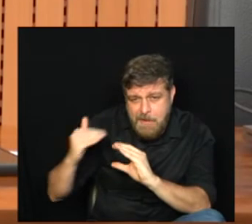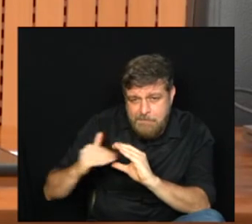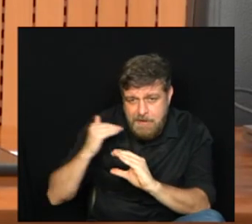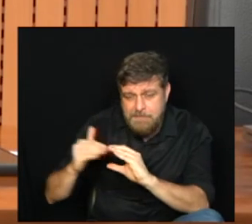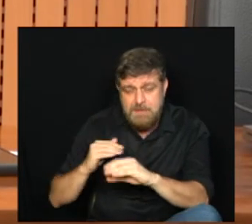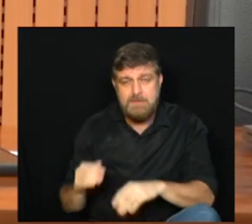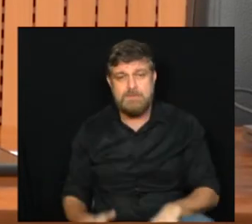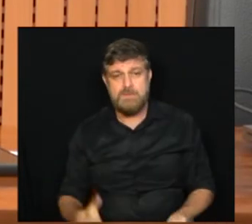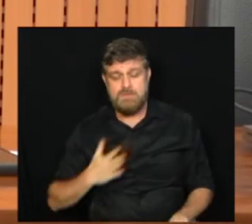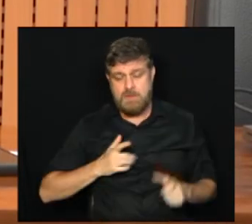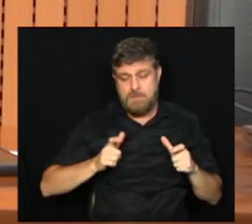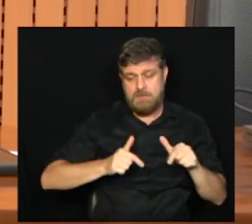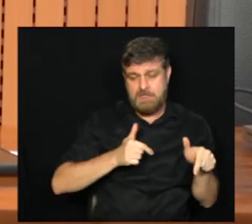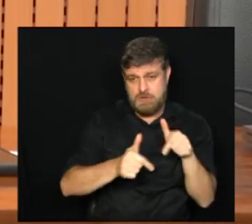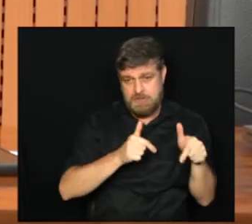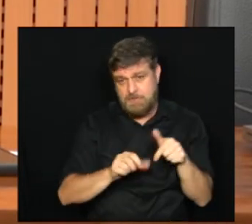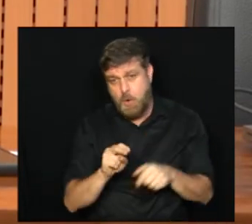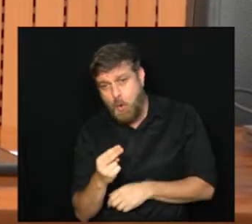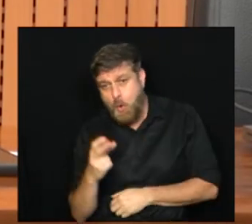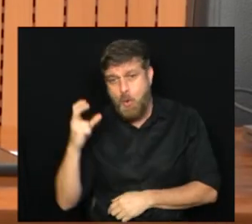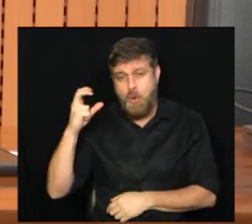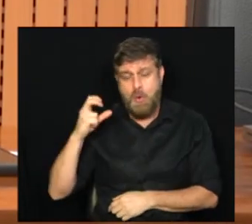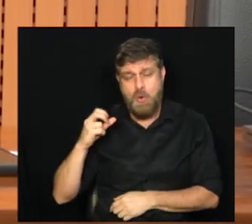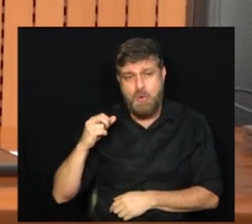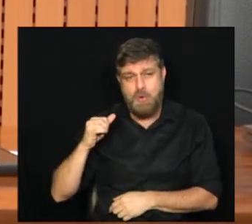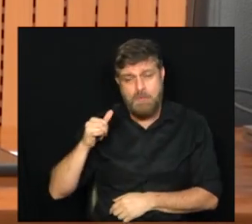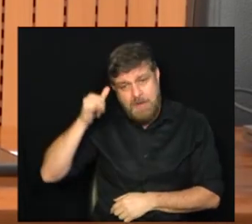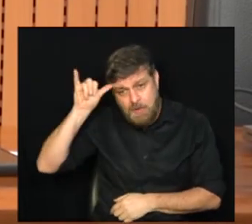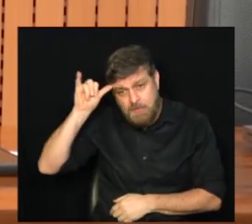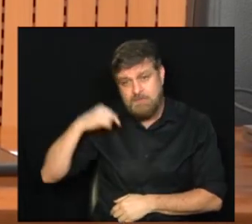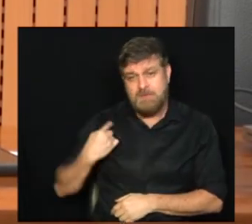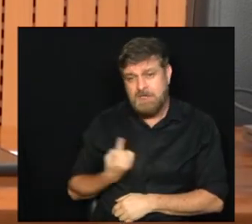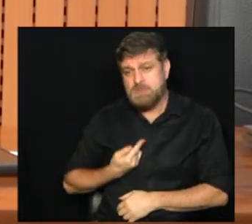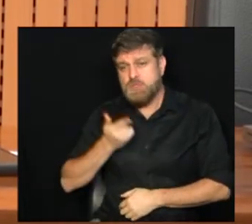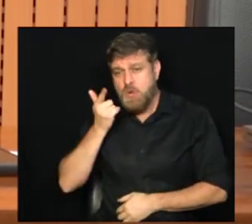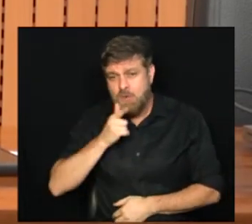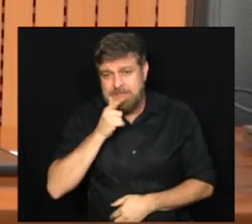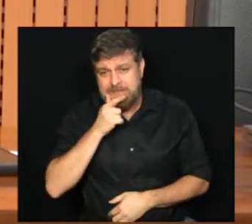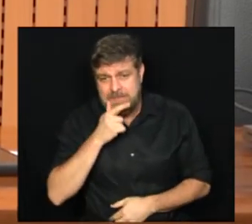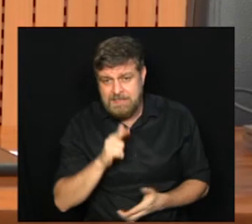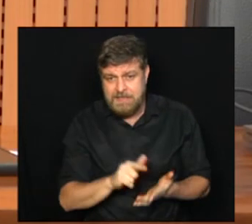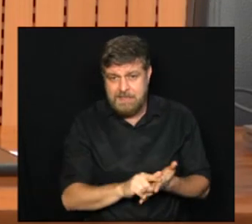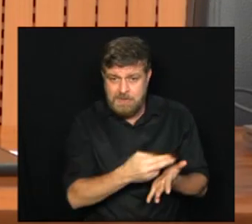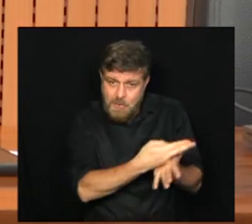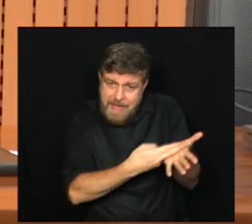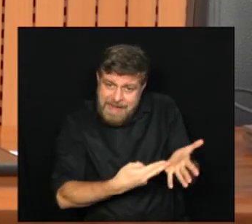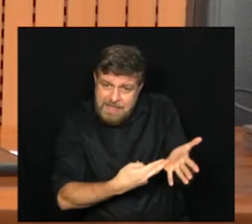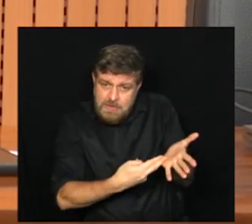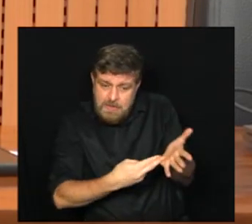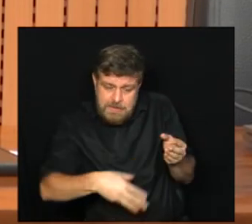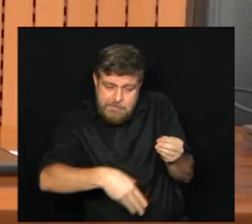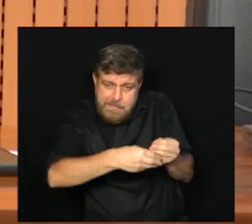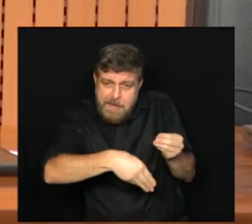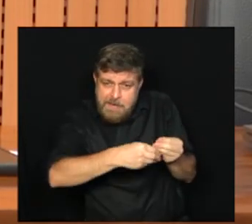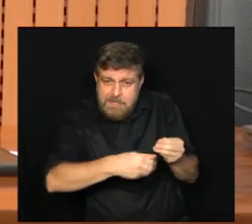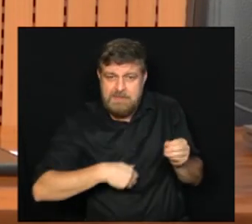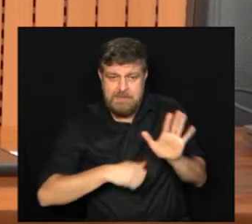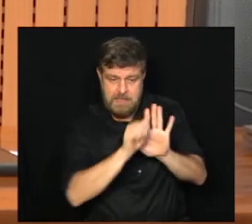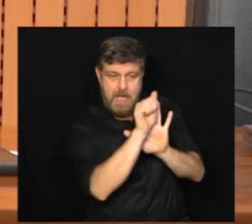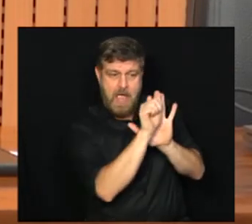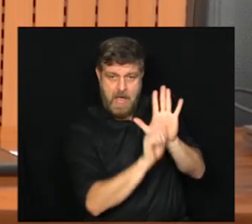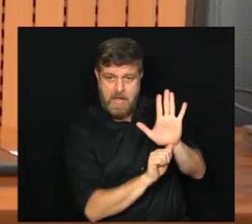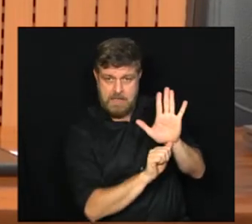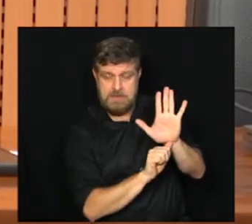nosso gabinete ou do gabinete do Paulo Búfalo, para que a gente possa fazer constar no relatório. Claro, nós vamos ter a ata desta